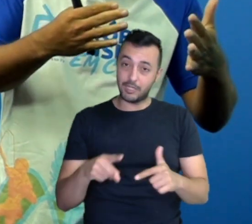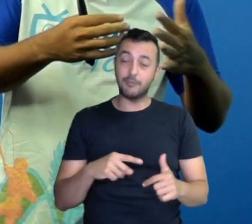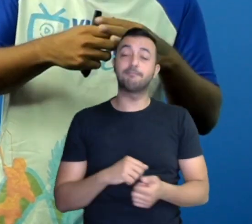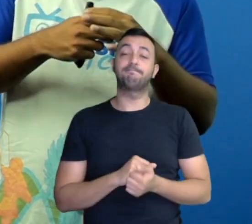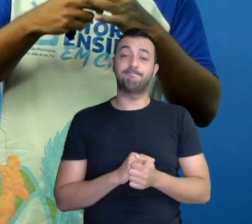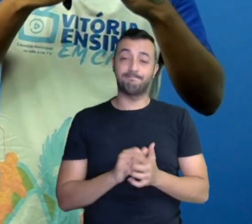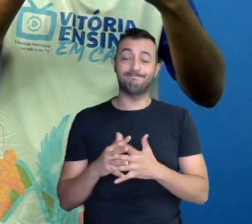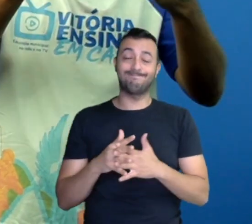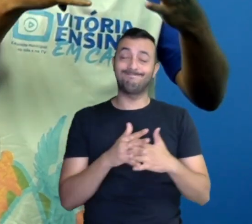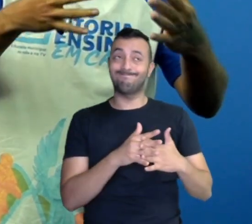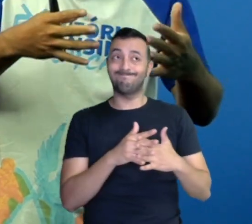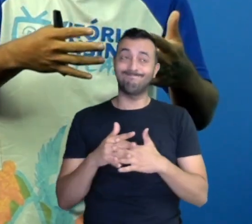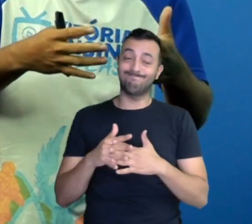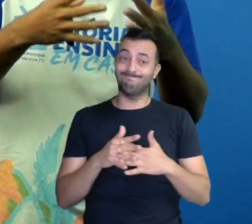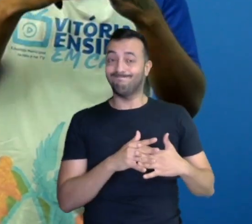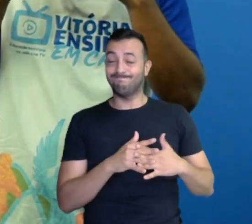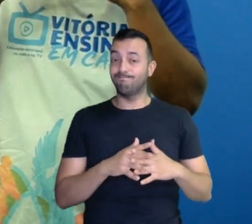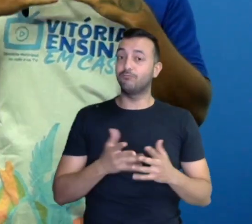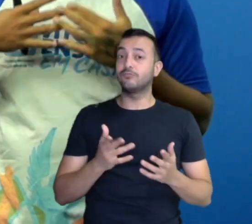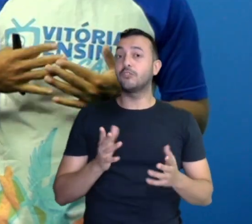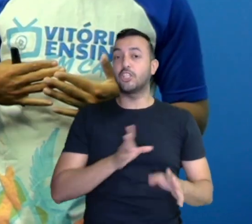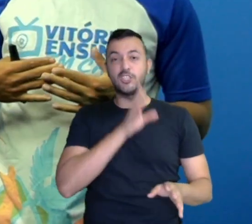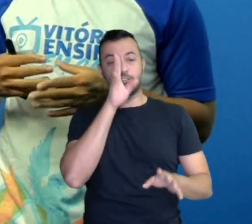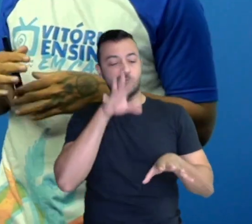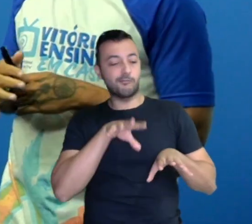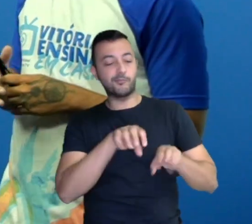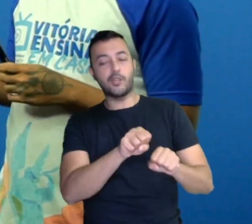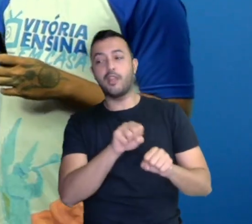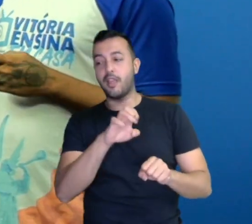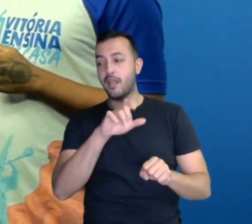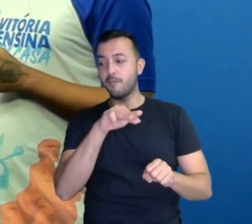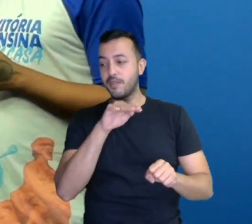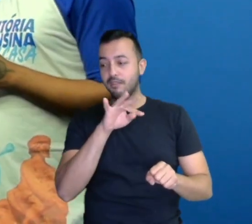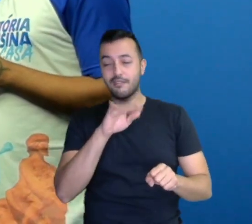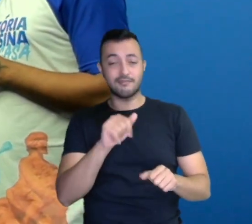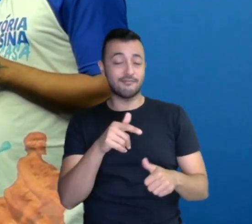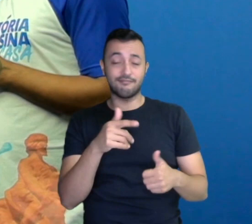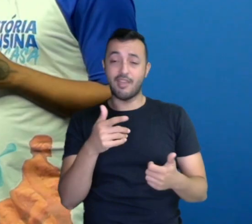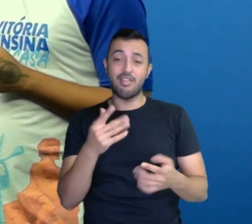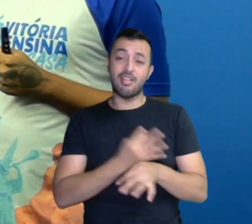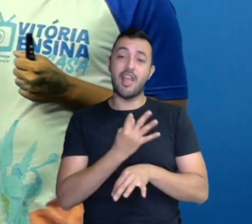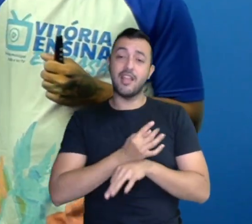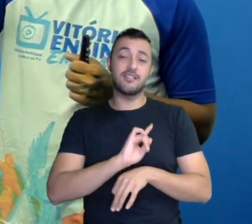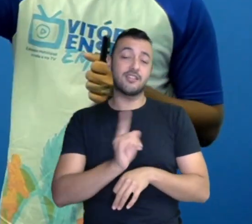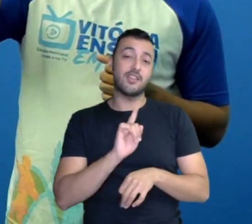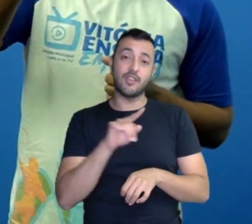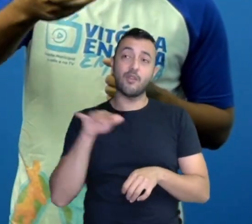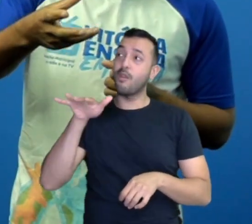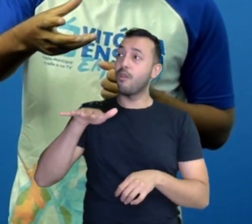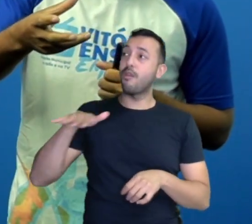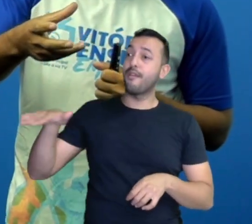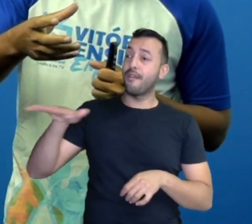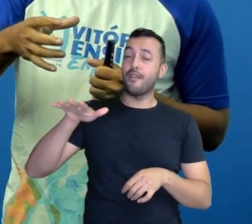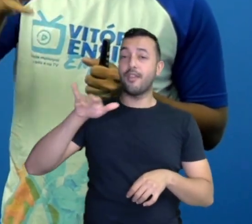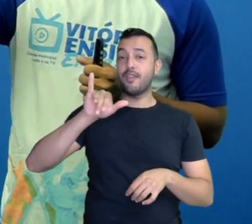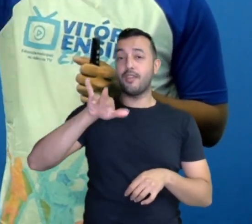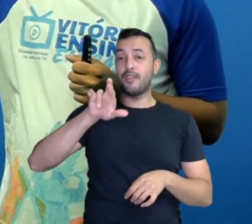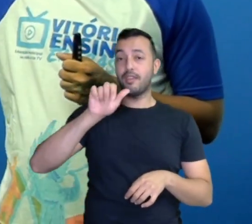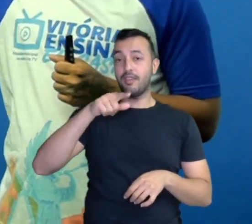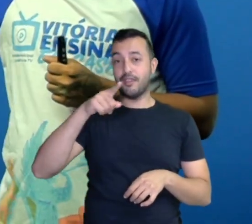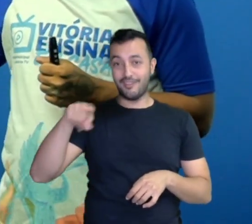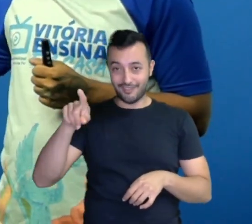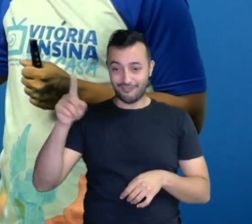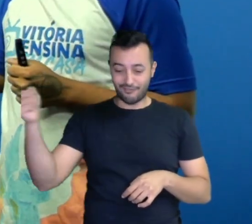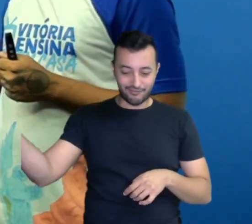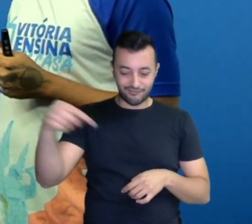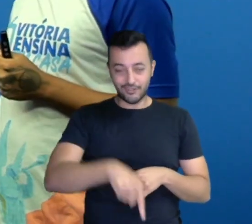resistiram às invasões dos elamitas, certo? Que eram povos vindos do Planalto iraniano, né, lá